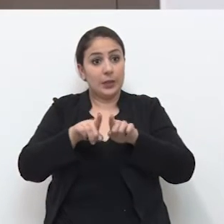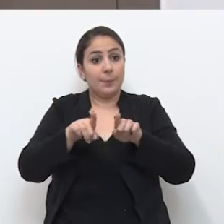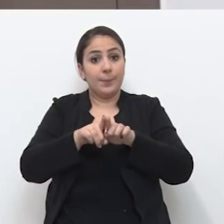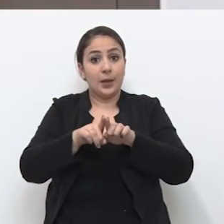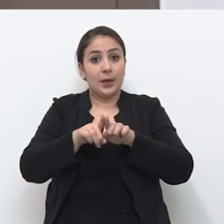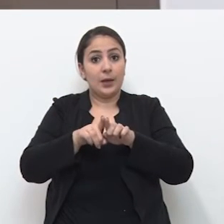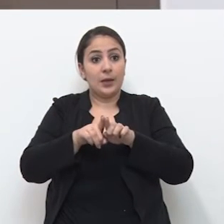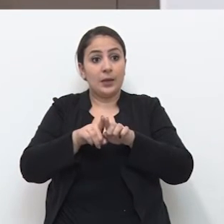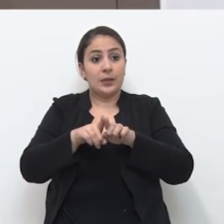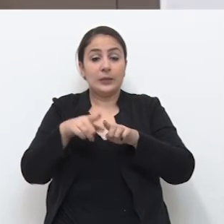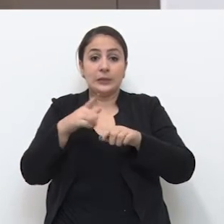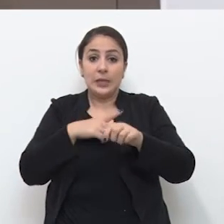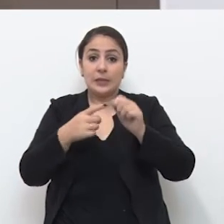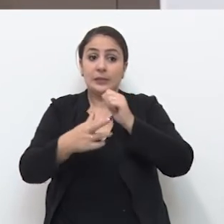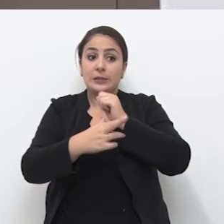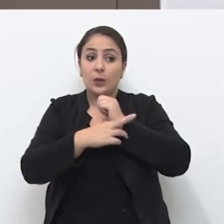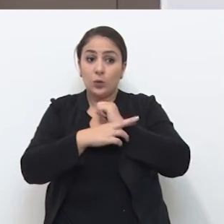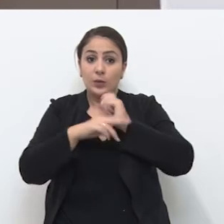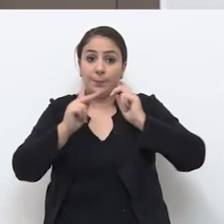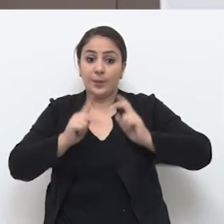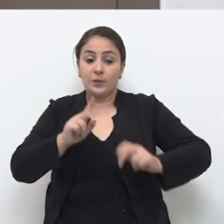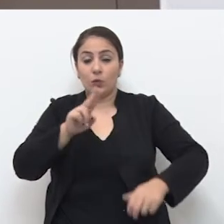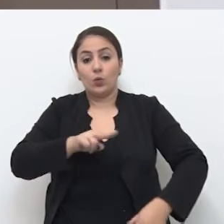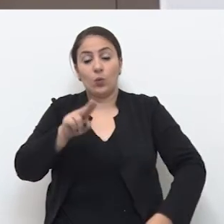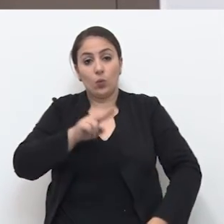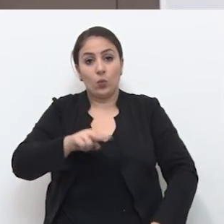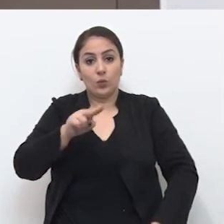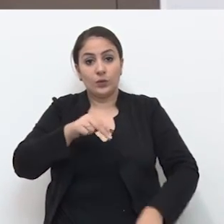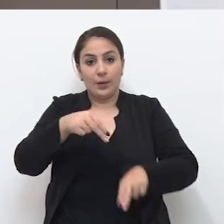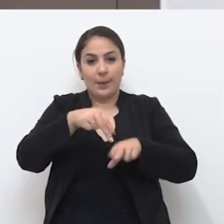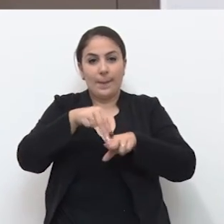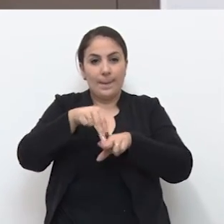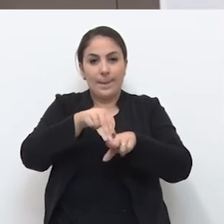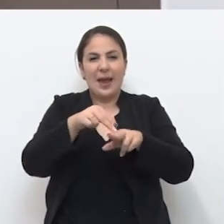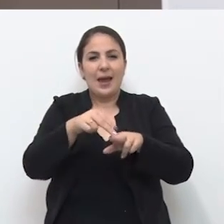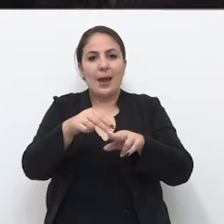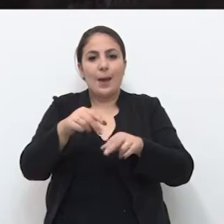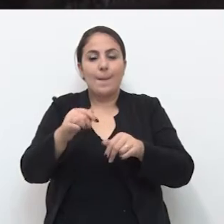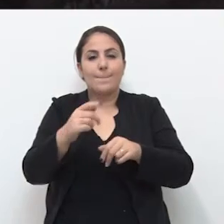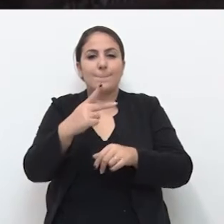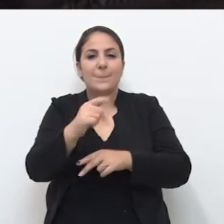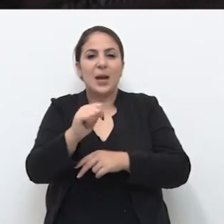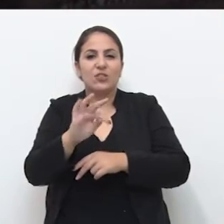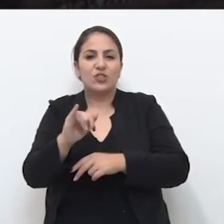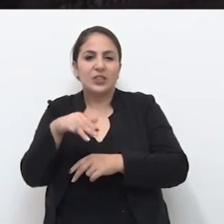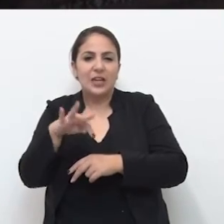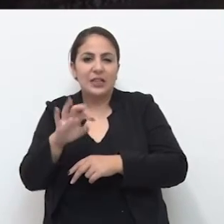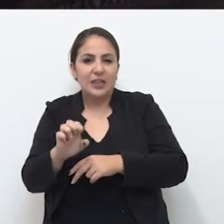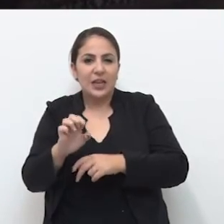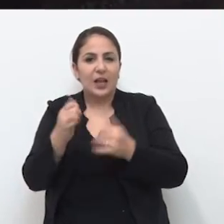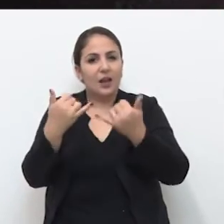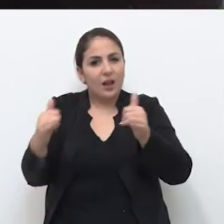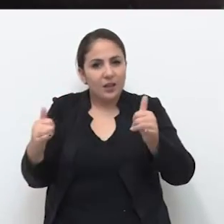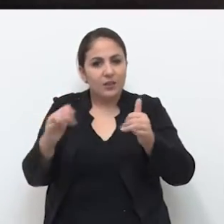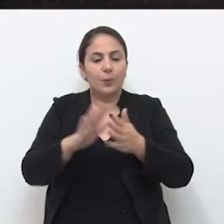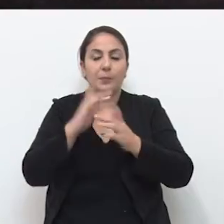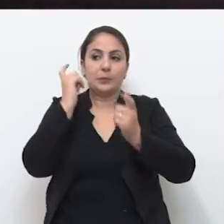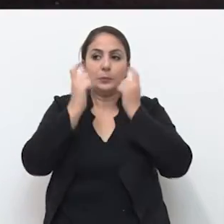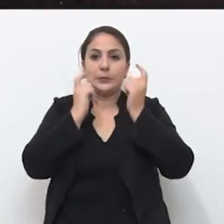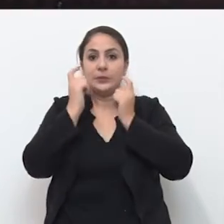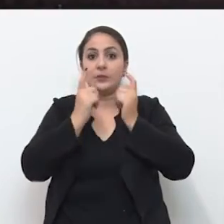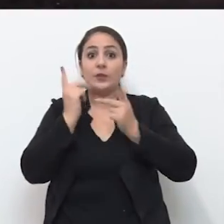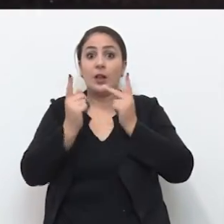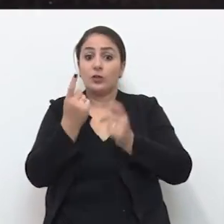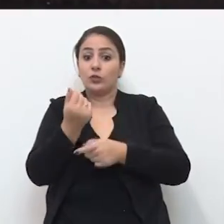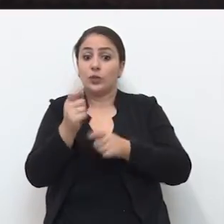da contratação de seguro para usuários de patinetes elétricos. Uma grande preocupação de Aristeu Dalalana